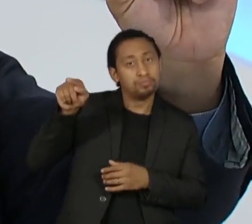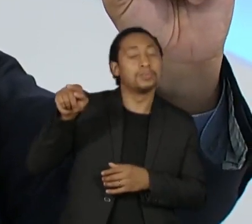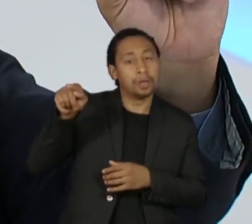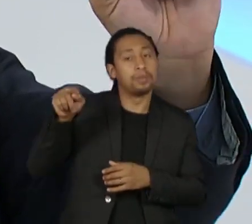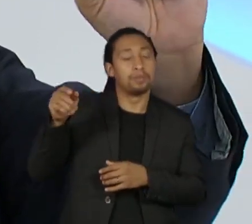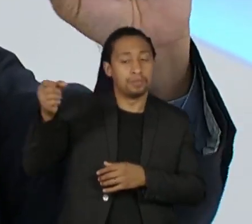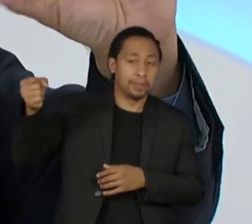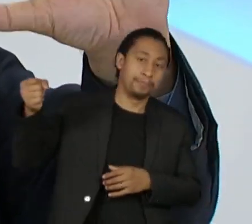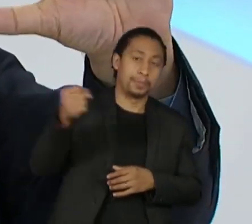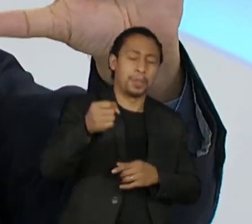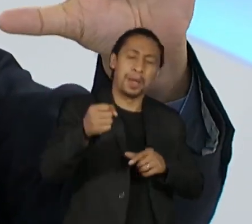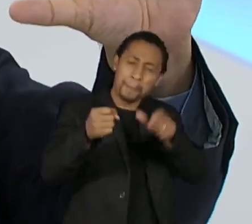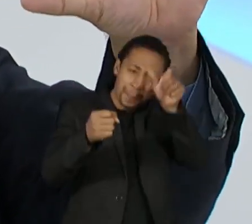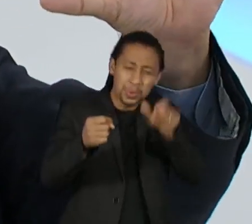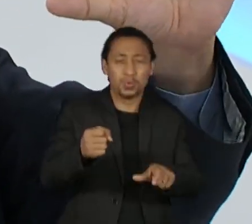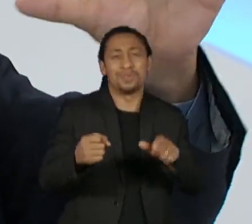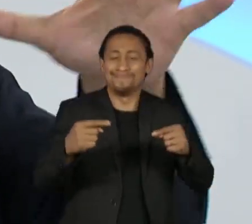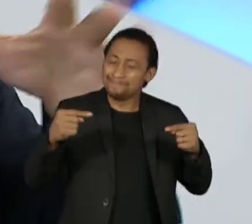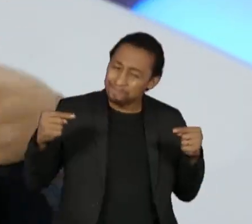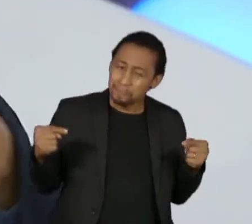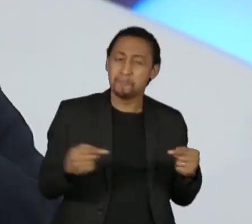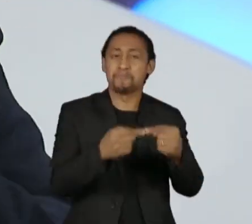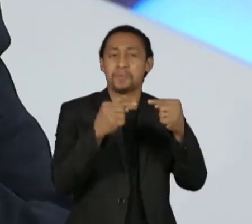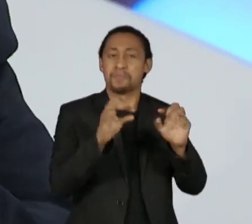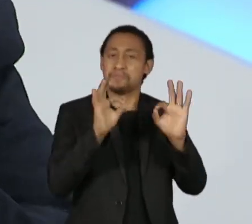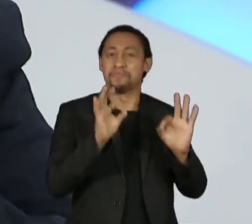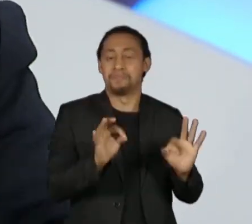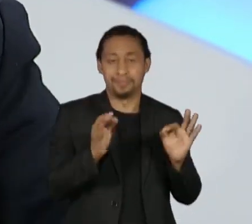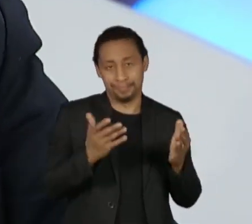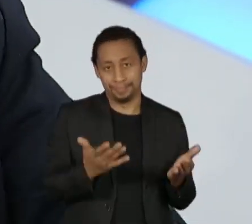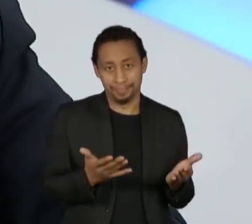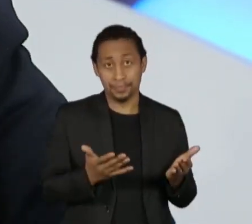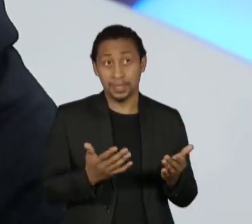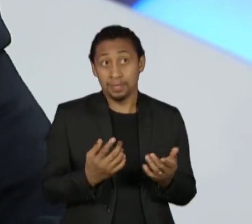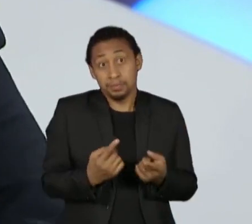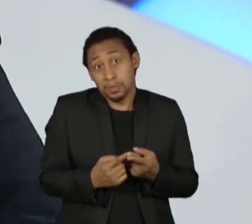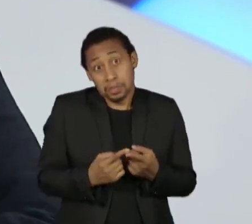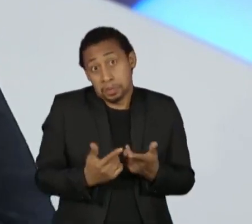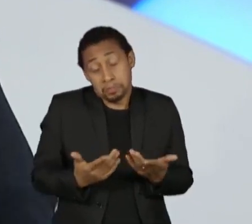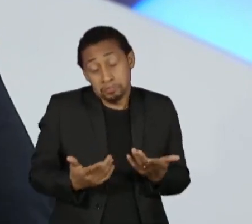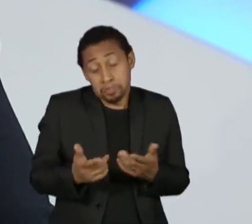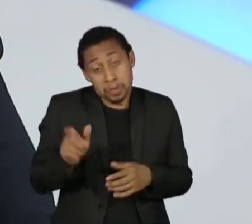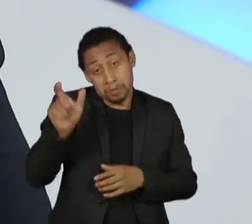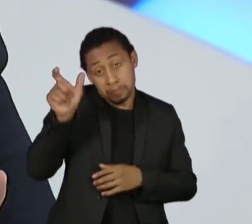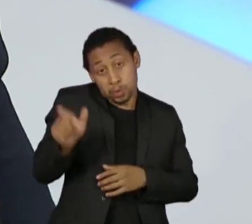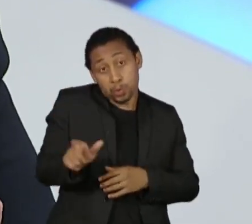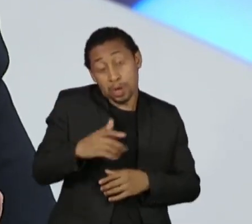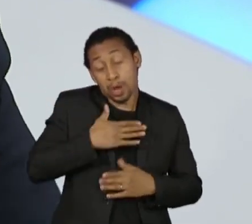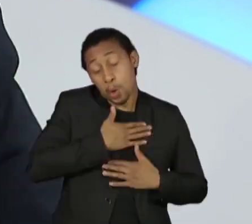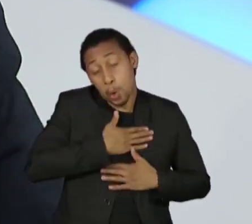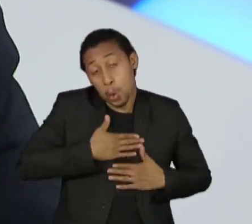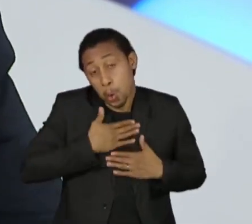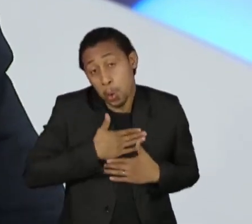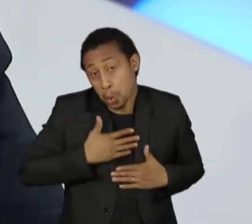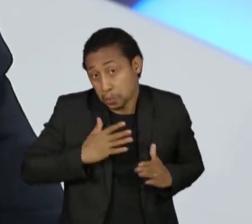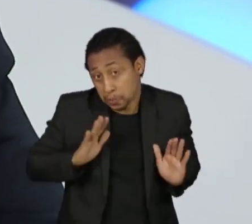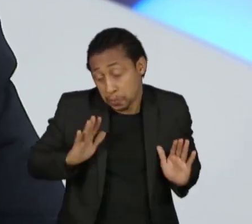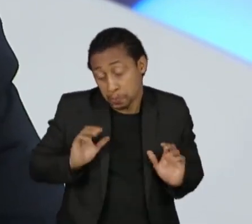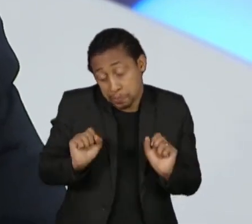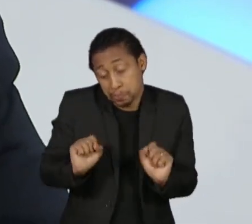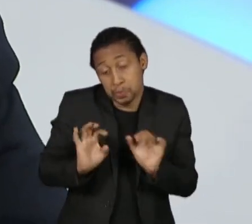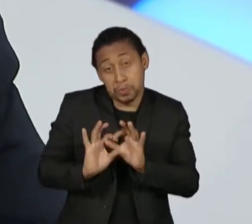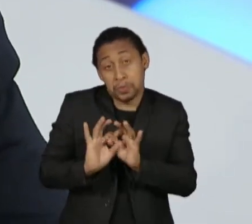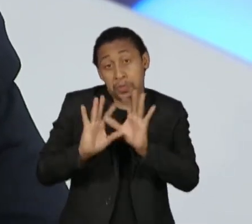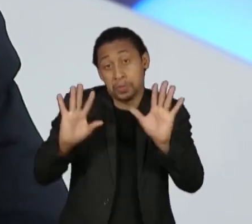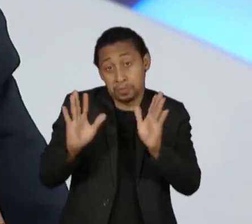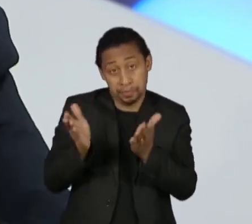Esse aspecto porque eu acho que se a pessoa gosta e é legítima que goste se a